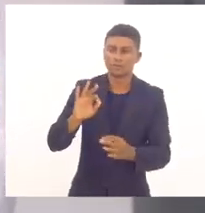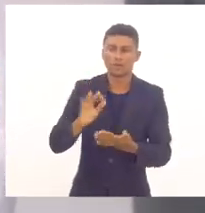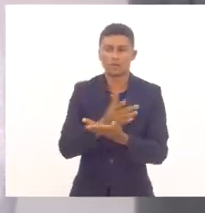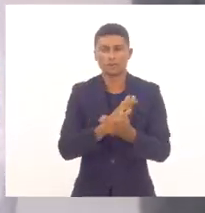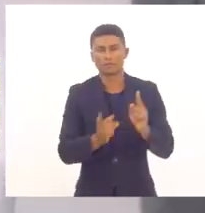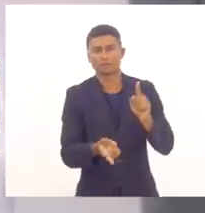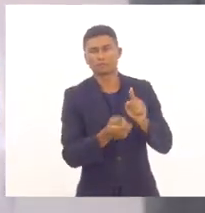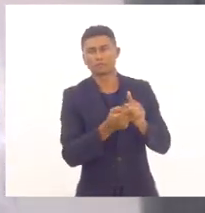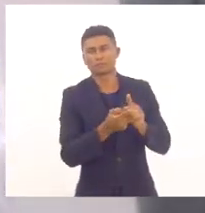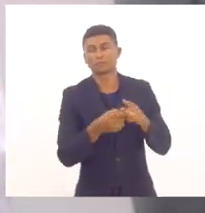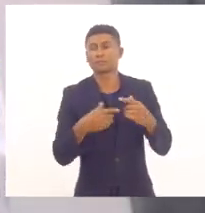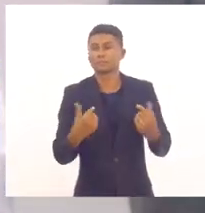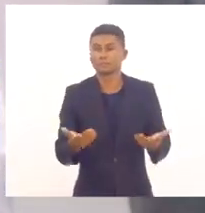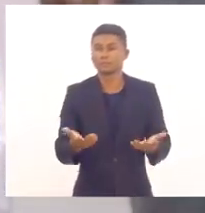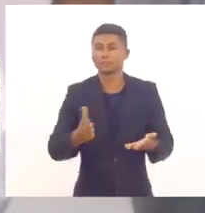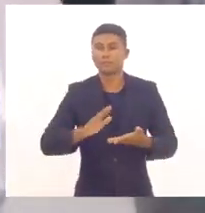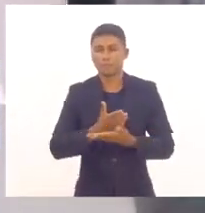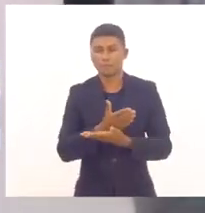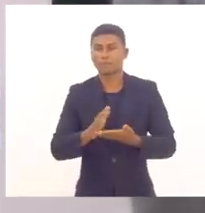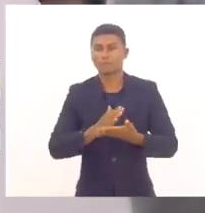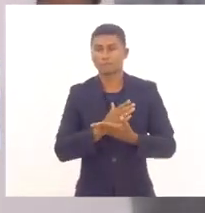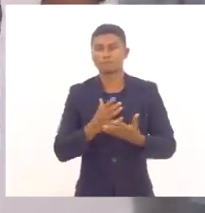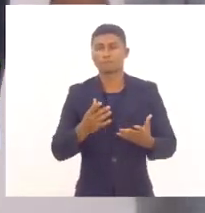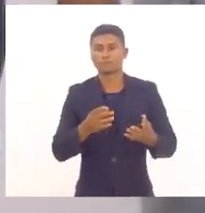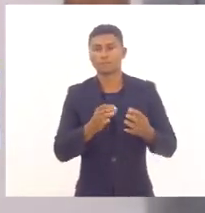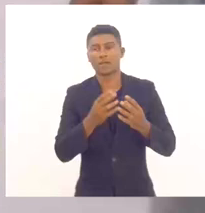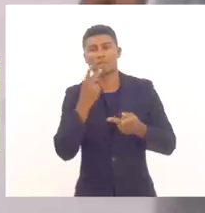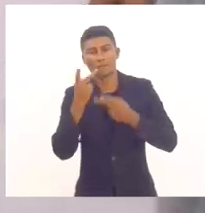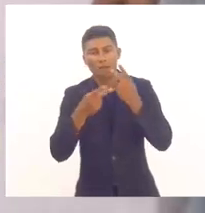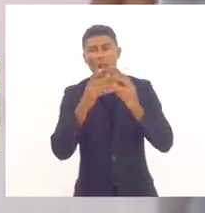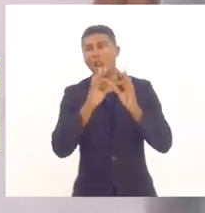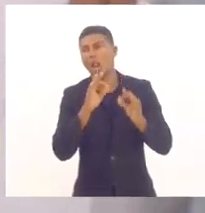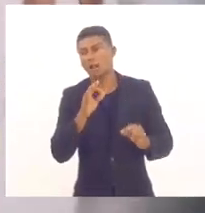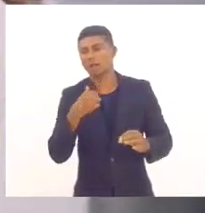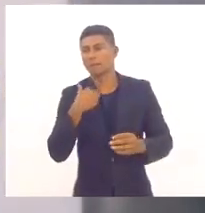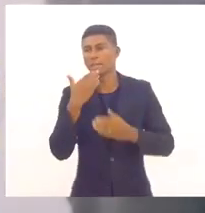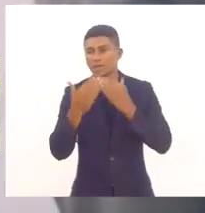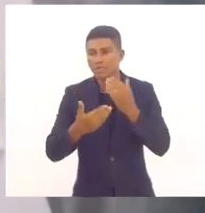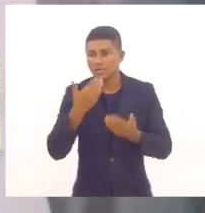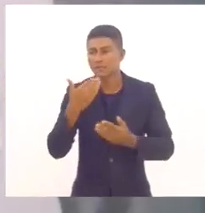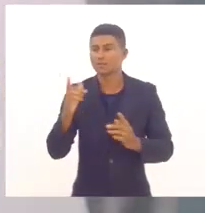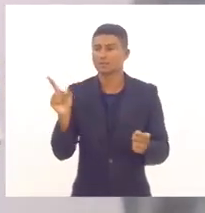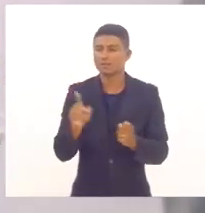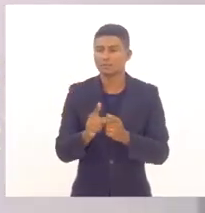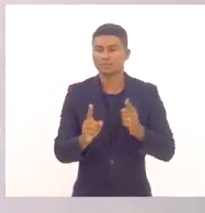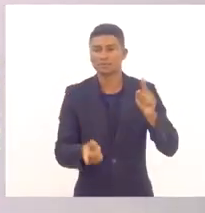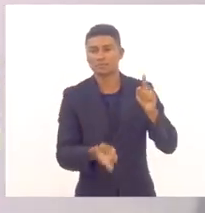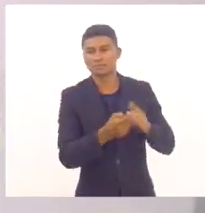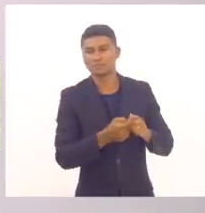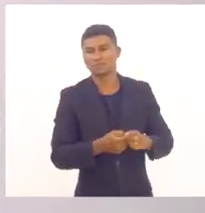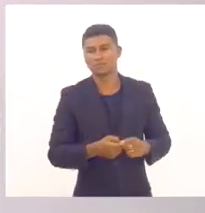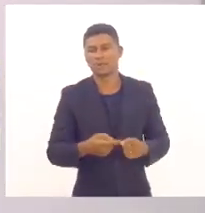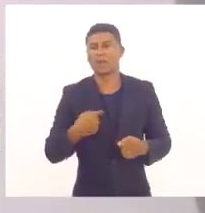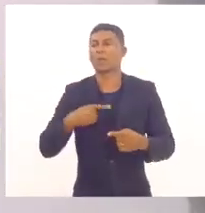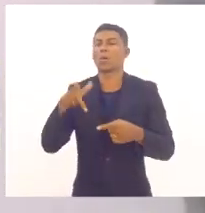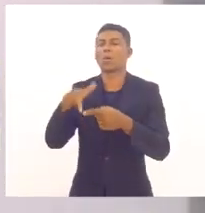falaram mais, e alguns estão falando há muito tempo, eu pedi, por favor, para encurtar. Meio sem jeito, né? Quem sou eu para